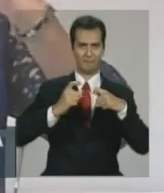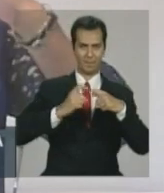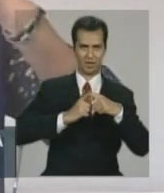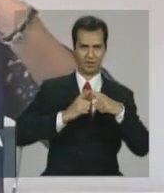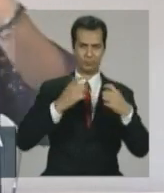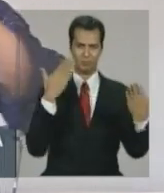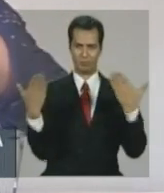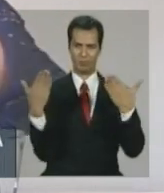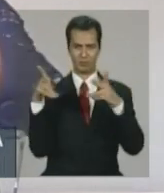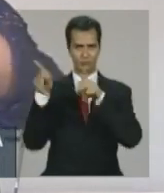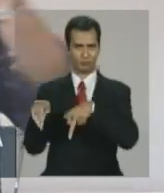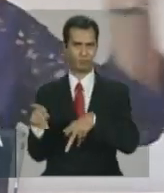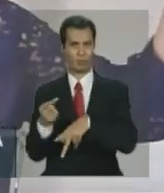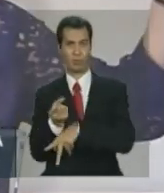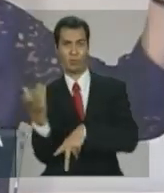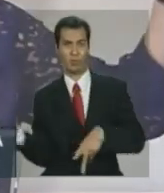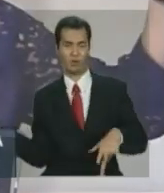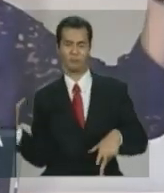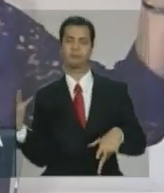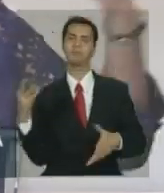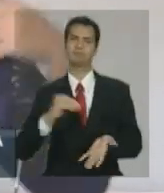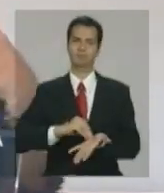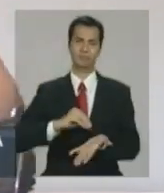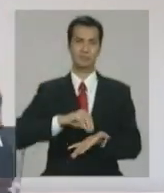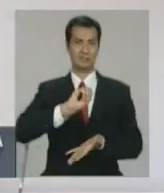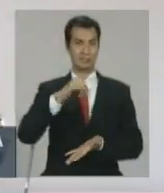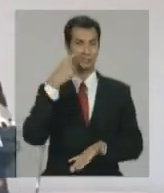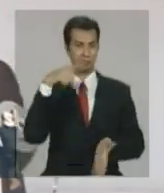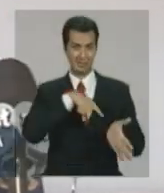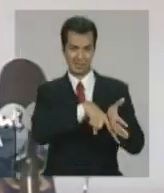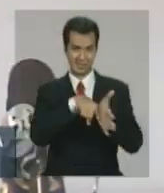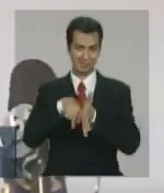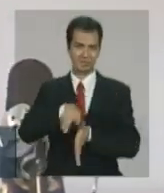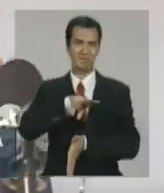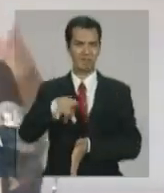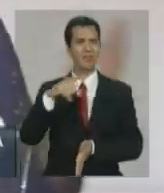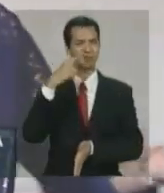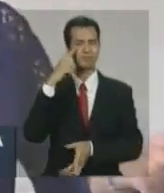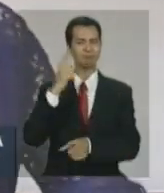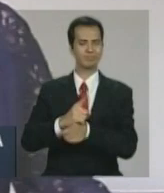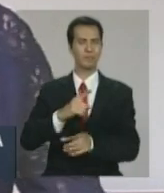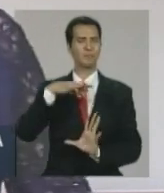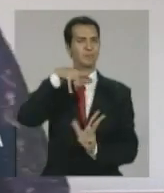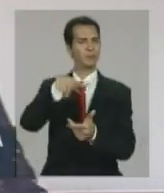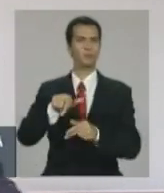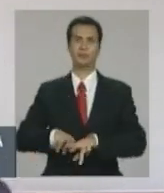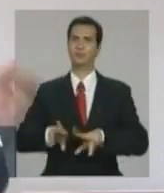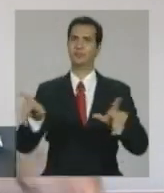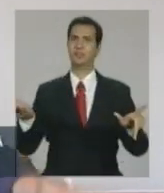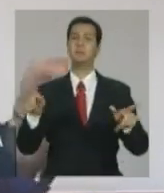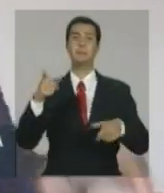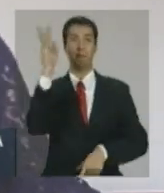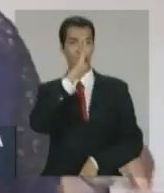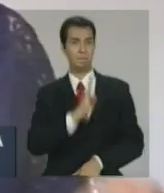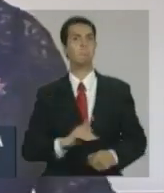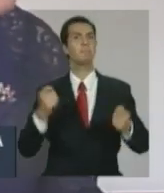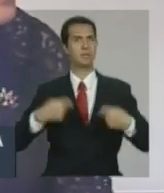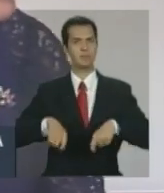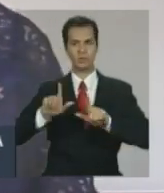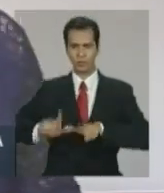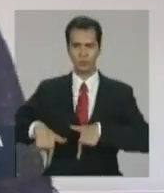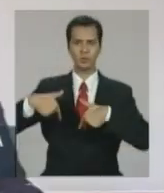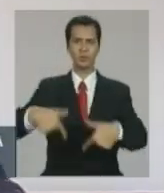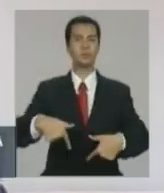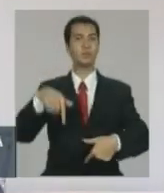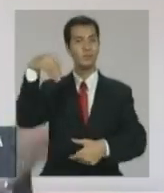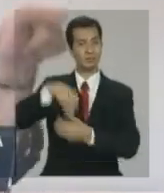que vocês vão ver que a média do mundo é outra. Então, o Brasil vai ter de fazer um esforço nesse sentido. Uhum. Nós vamos ter de ter mais